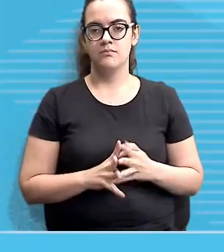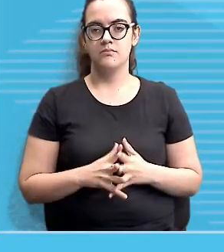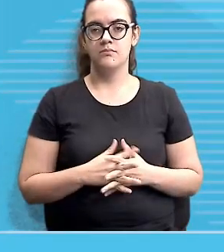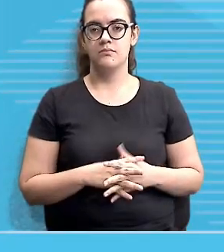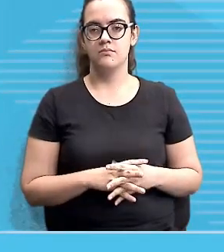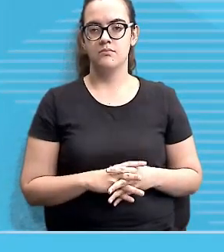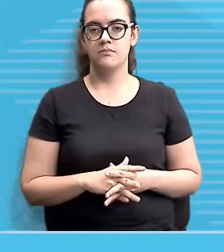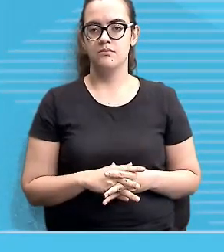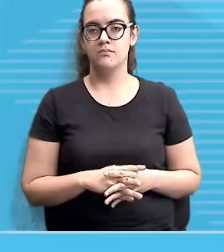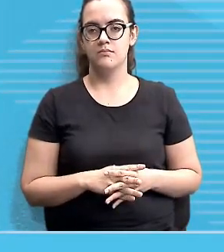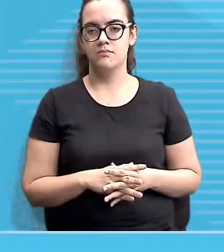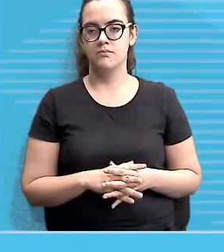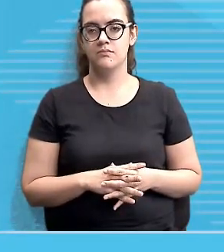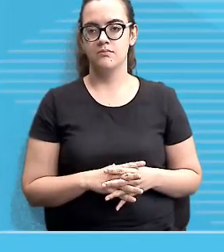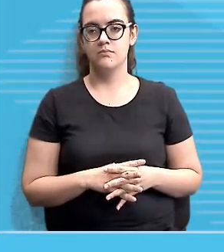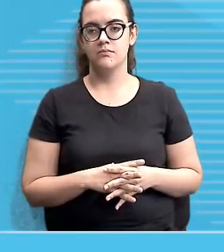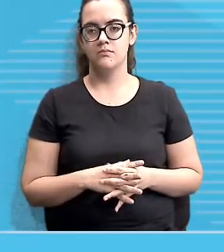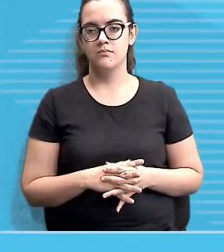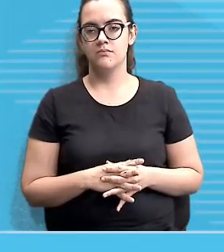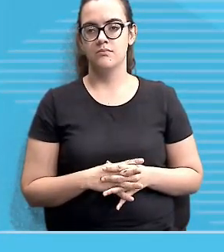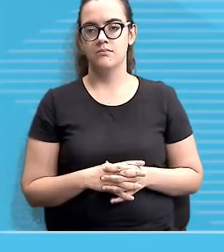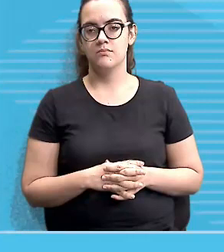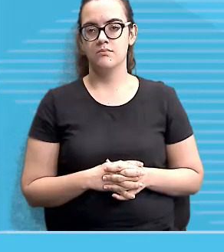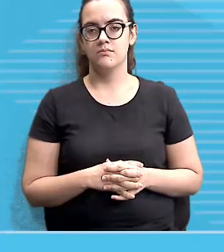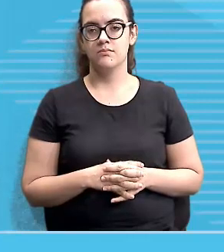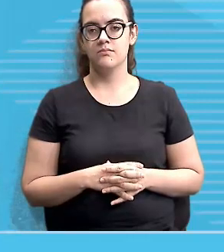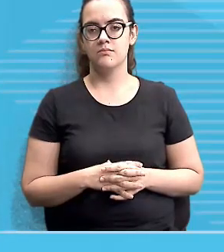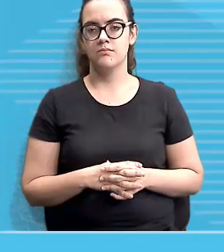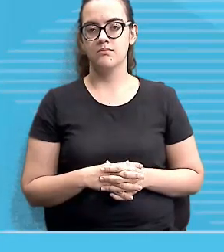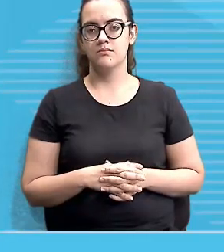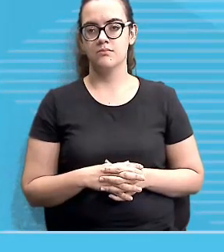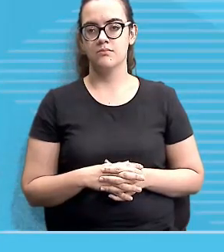a 93 Oi ok